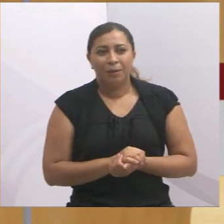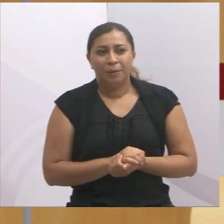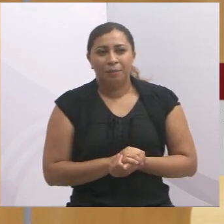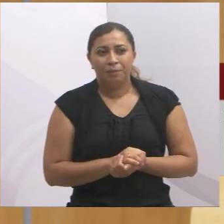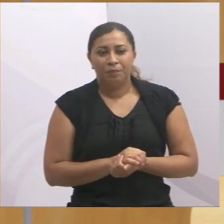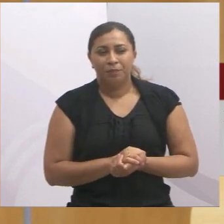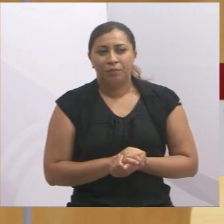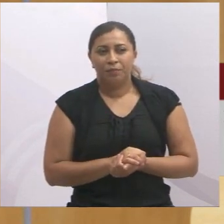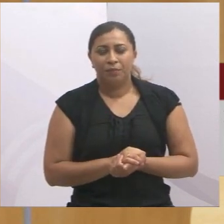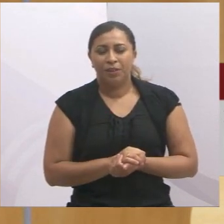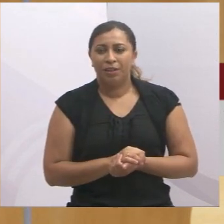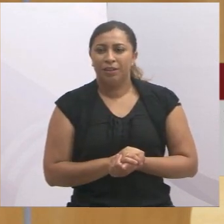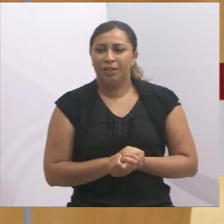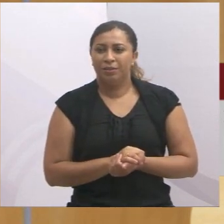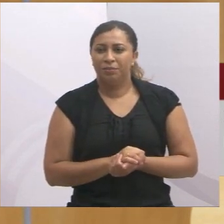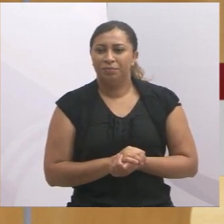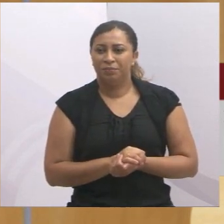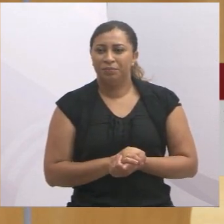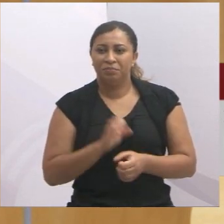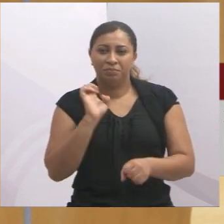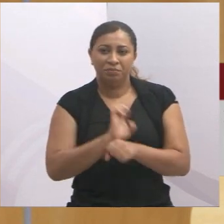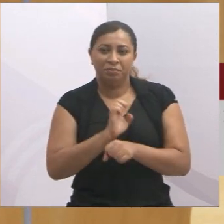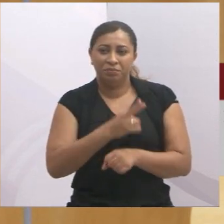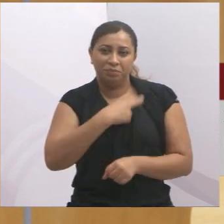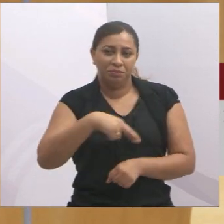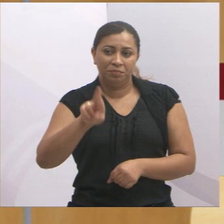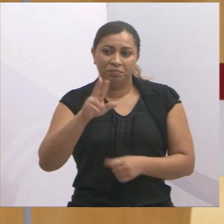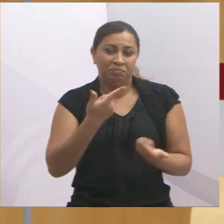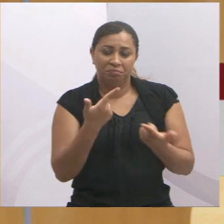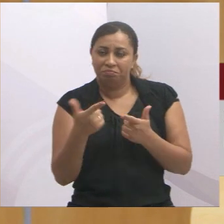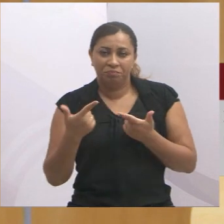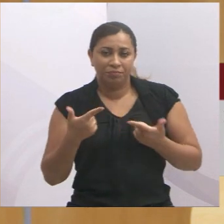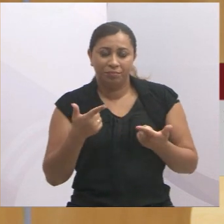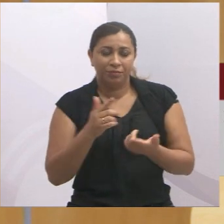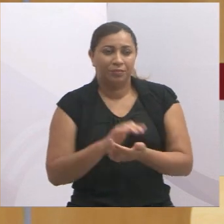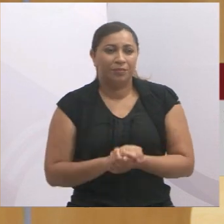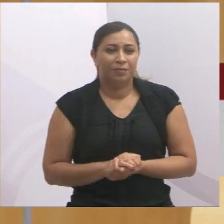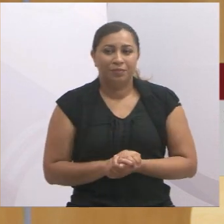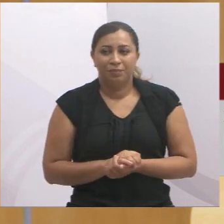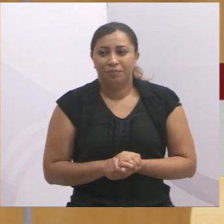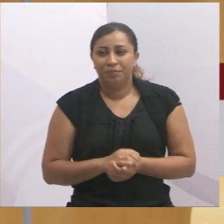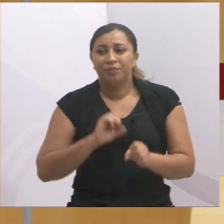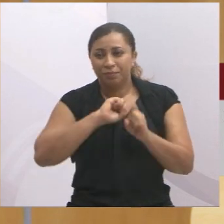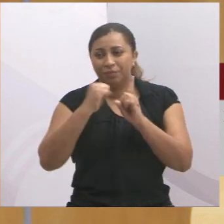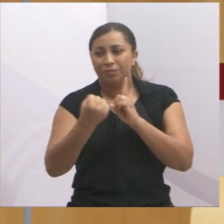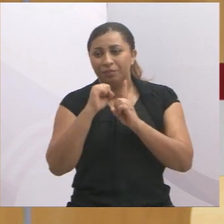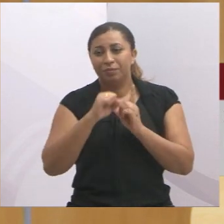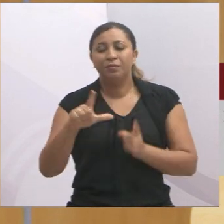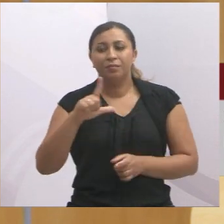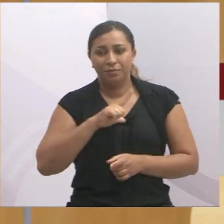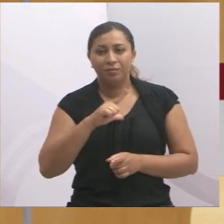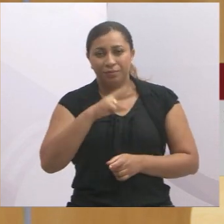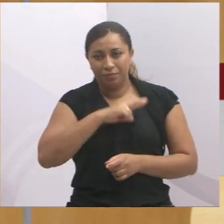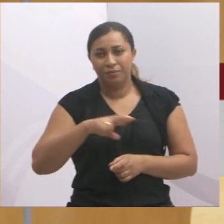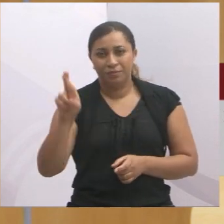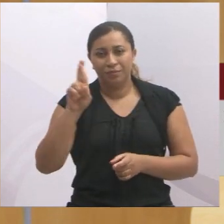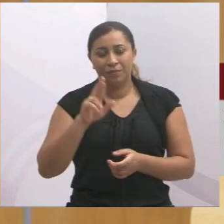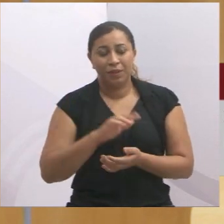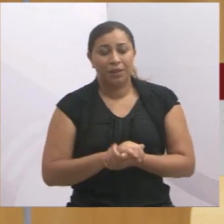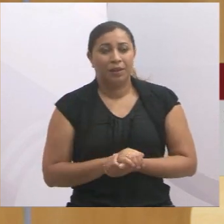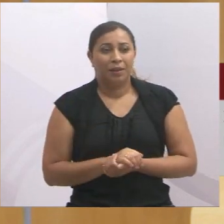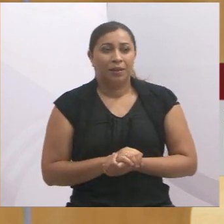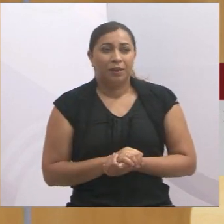Estado é laico. Só que a sociedade não é laica, né? A gente vê que, por exemplo, o Estado é